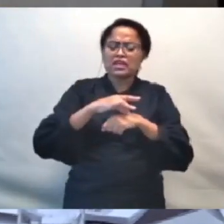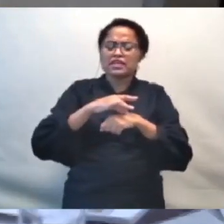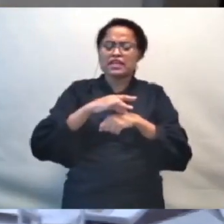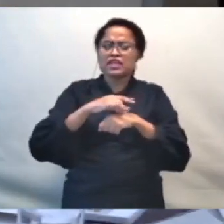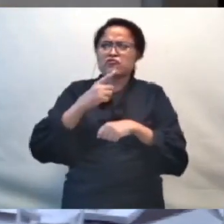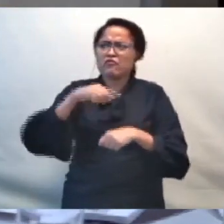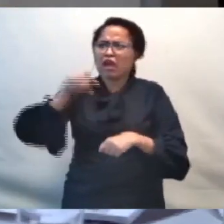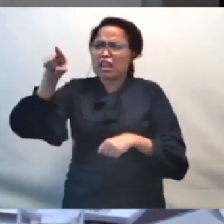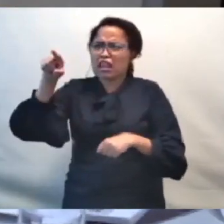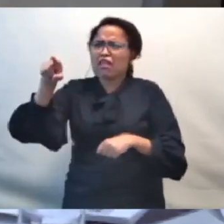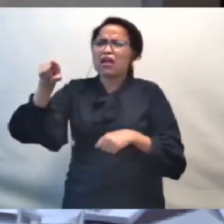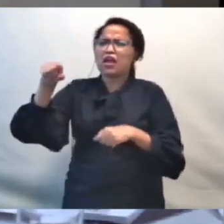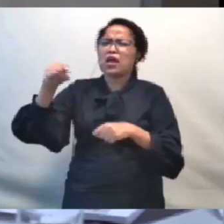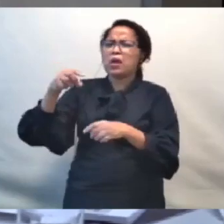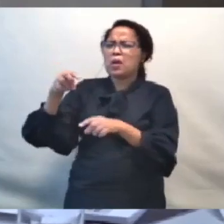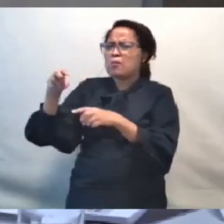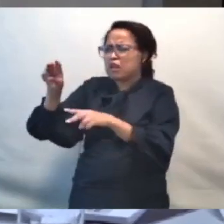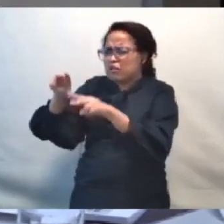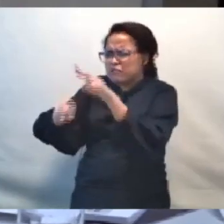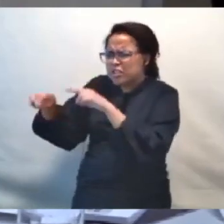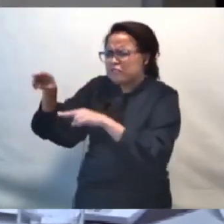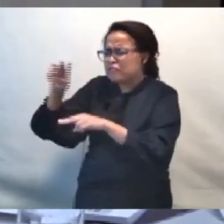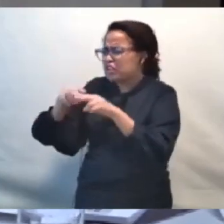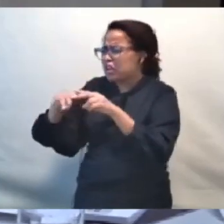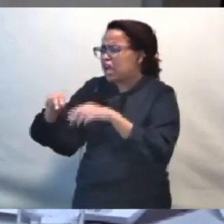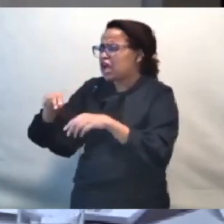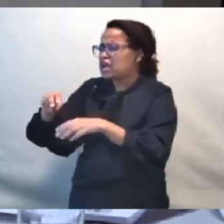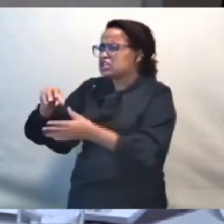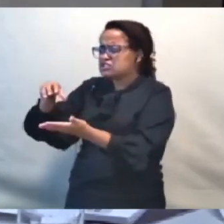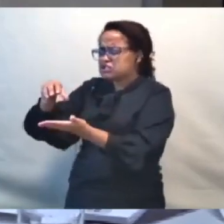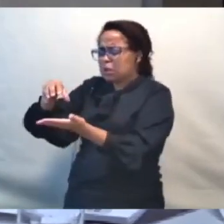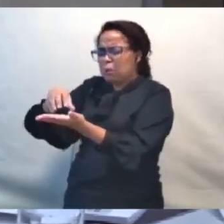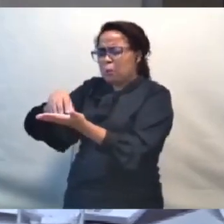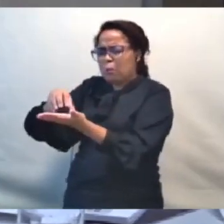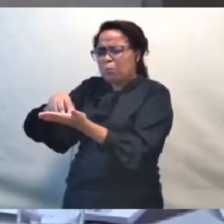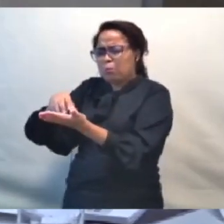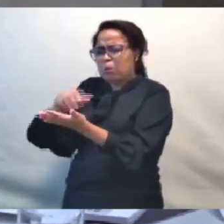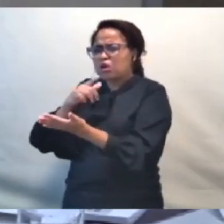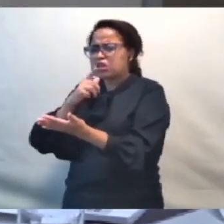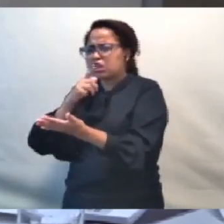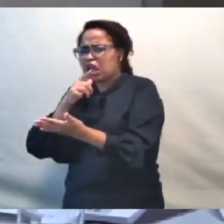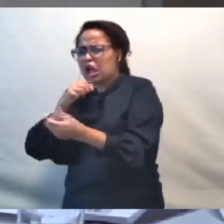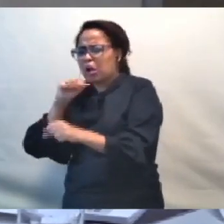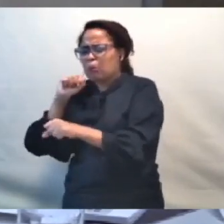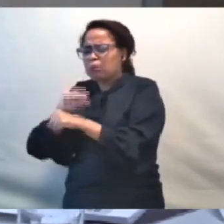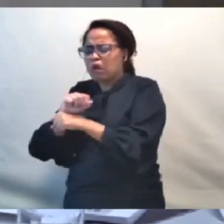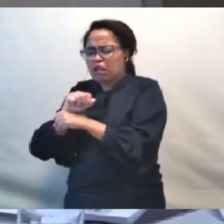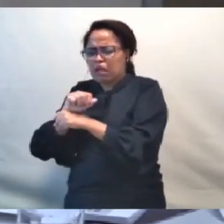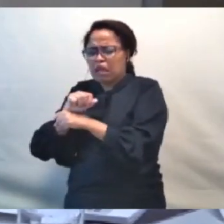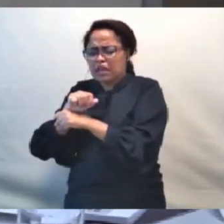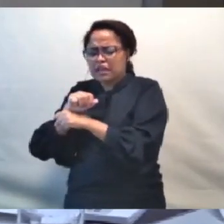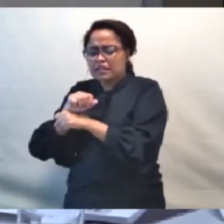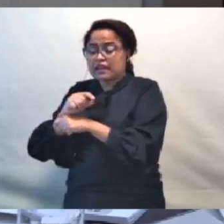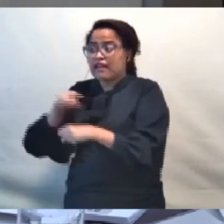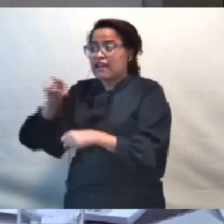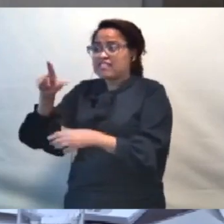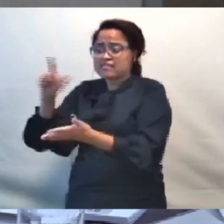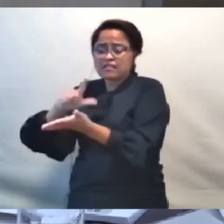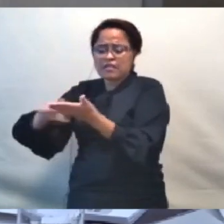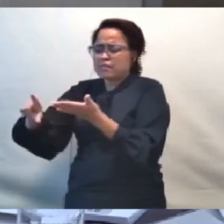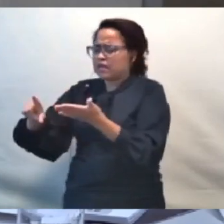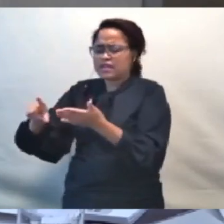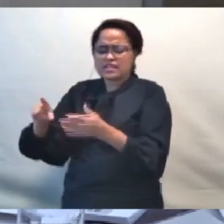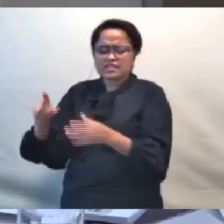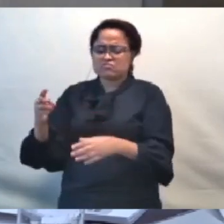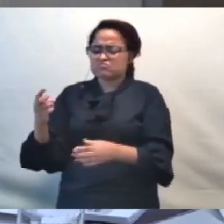tem lixões, se tem aqueles lixões clandestinos? Porque não está acontecendo essas limpezas. E a gente via isso, né, antigamente